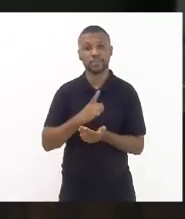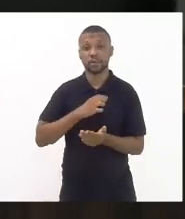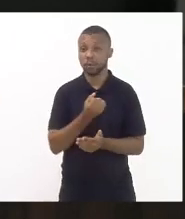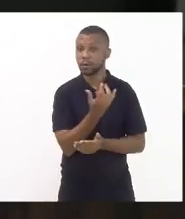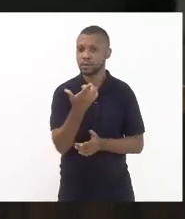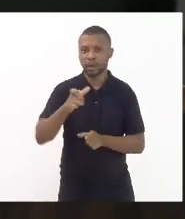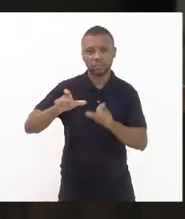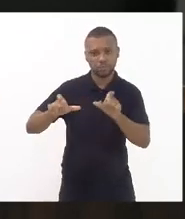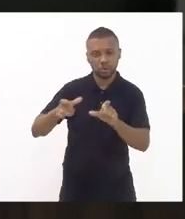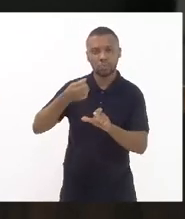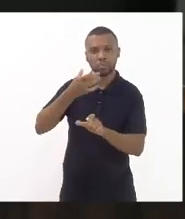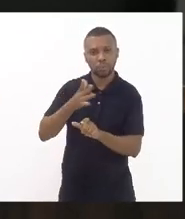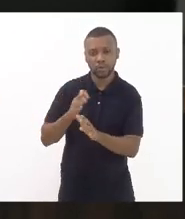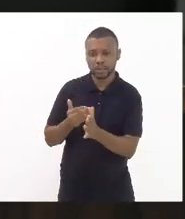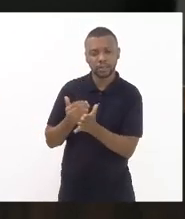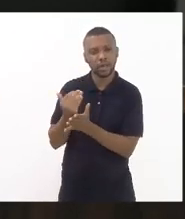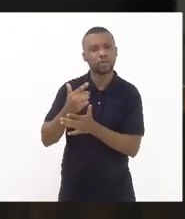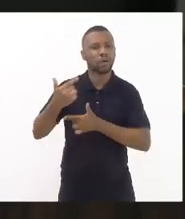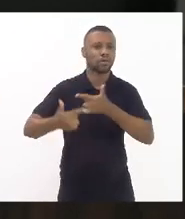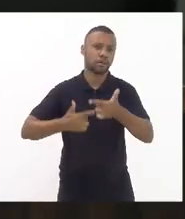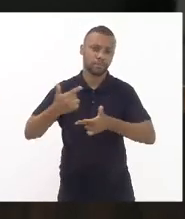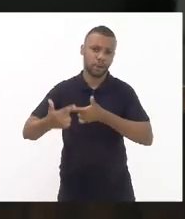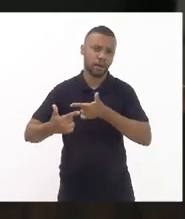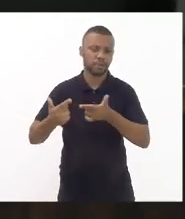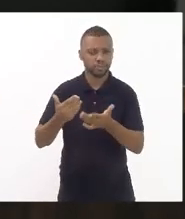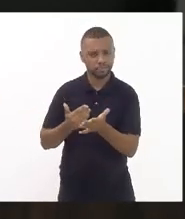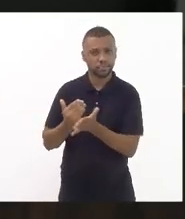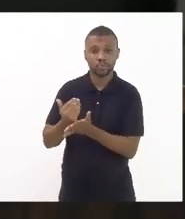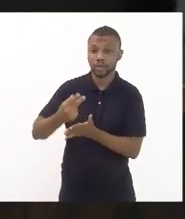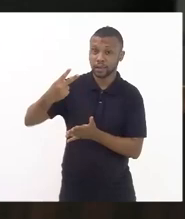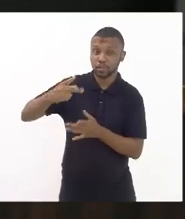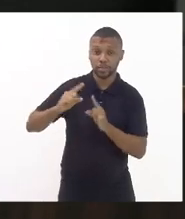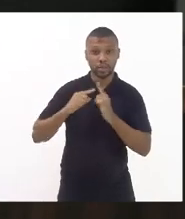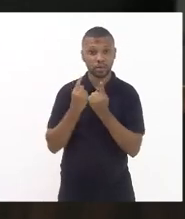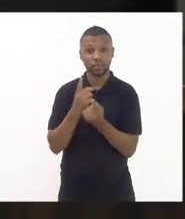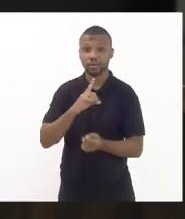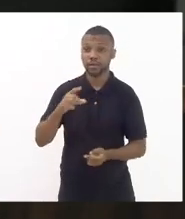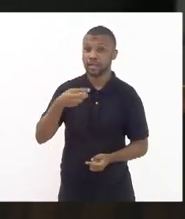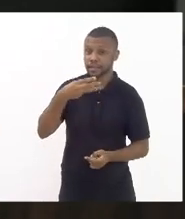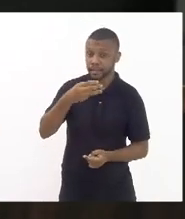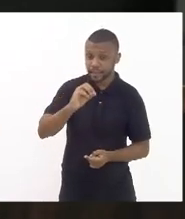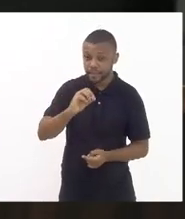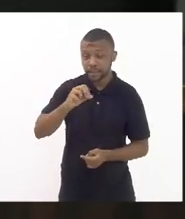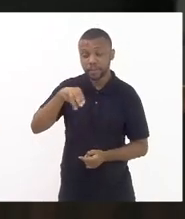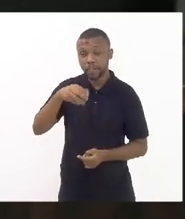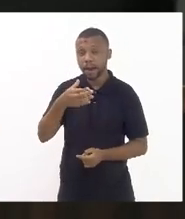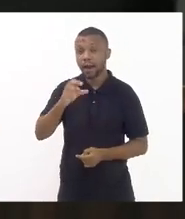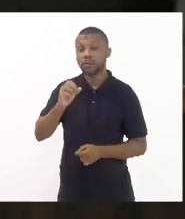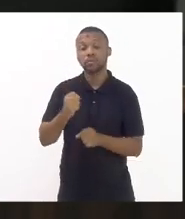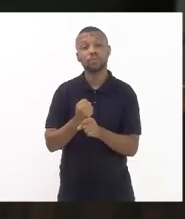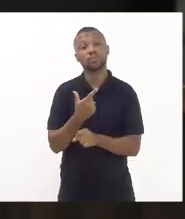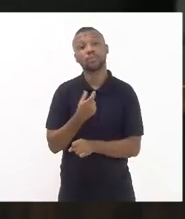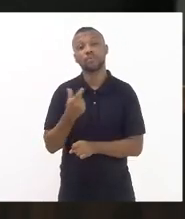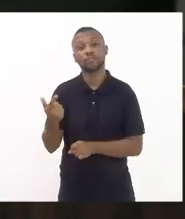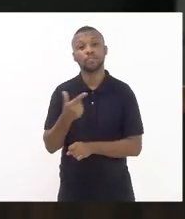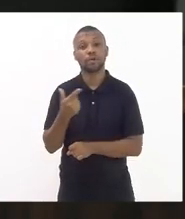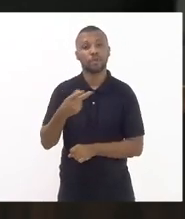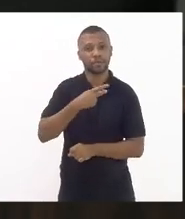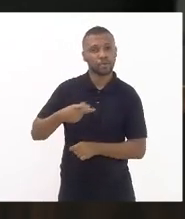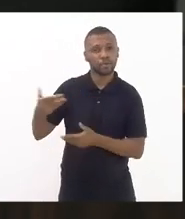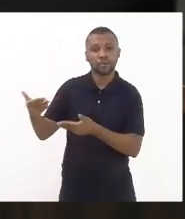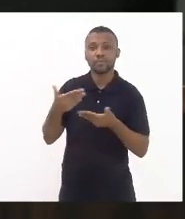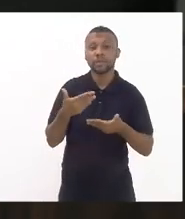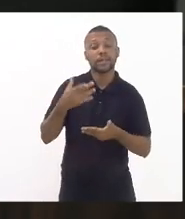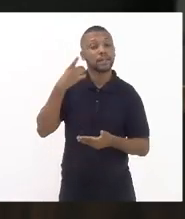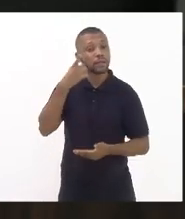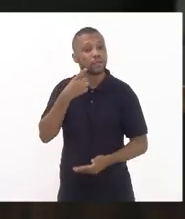nossos trabalhos. Está aberta a segunda sessão extraordinária do dia 30 de março de 22 e a presidência convida a deputada Marta Rocha a fazer a